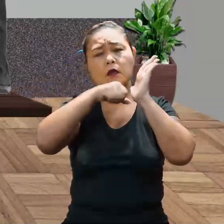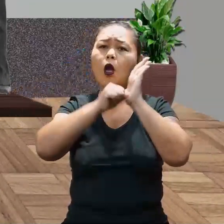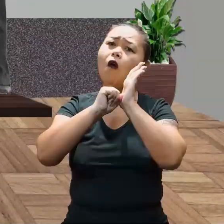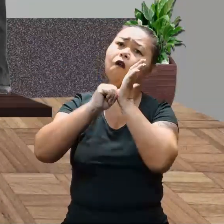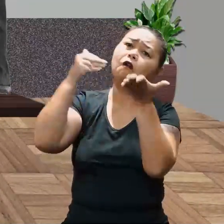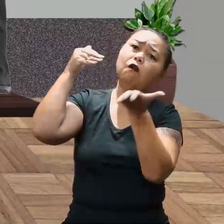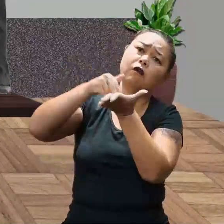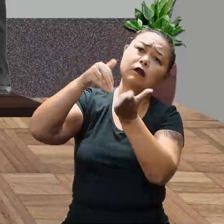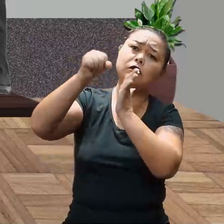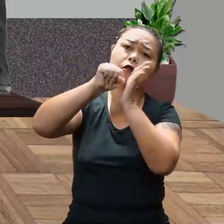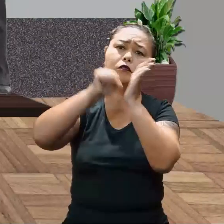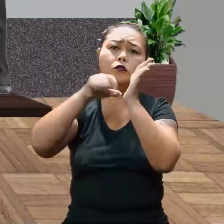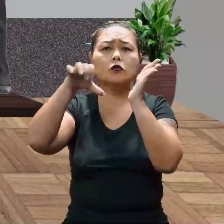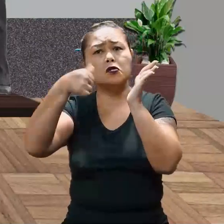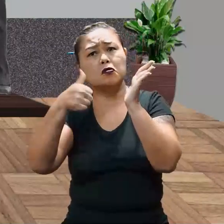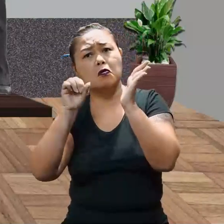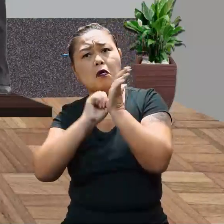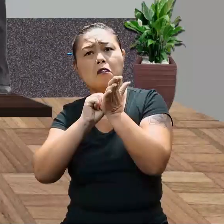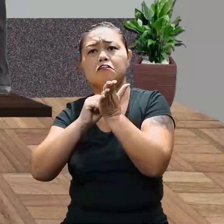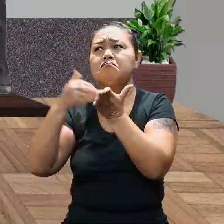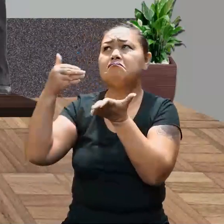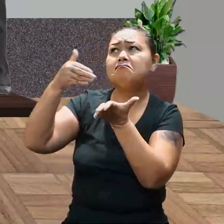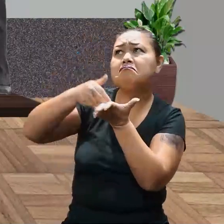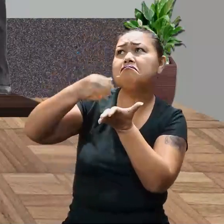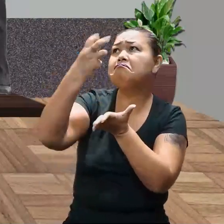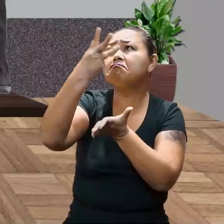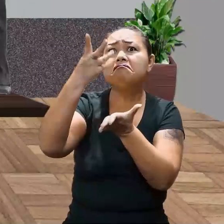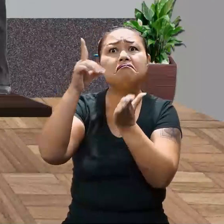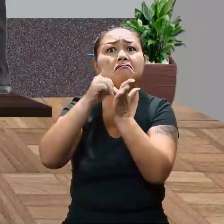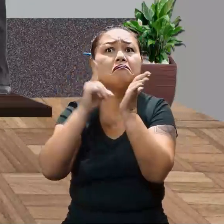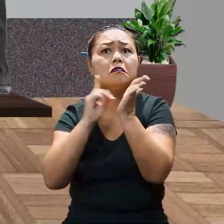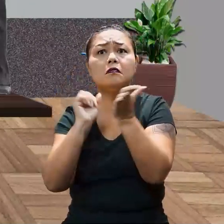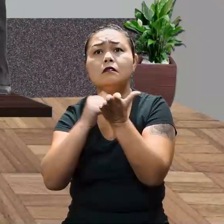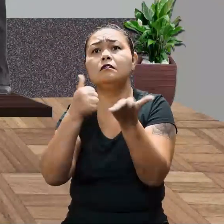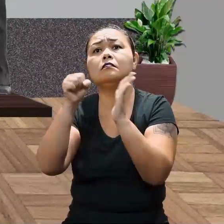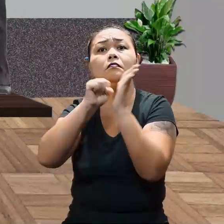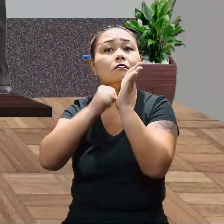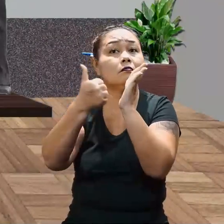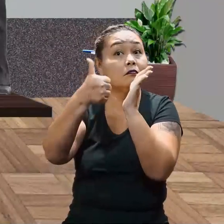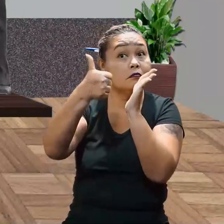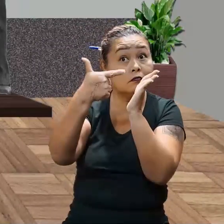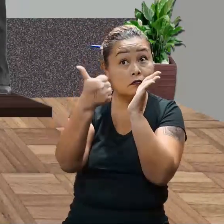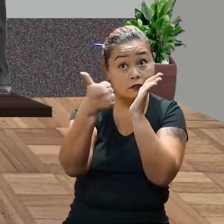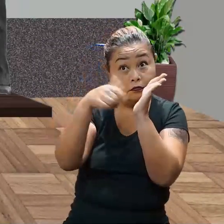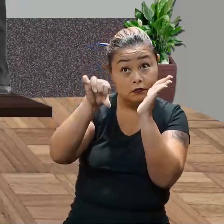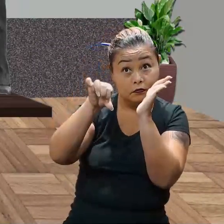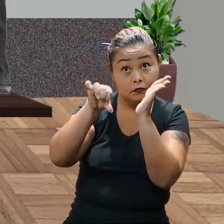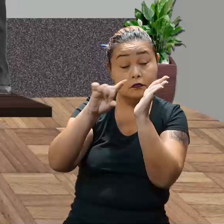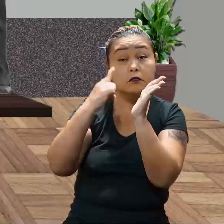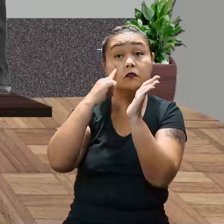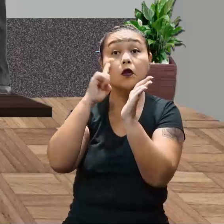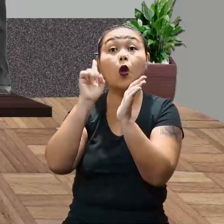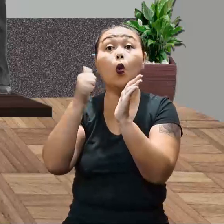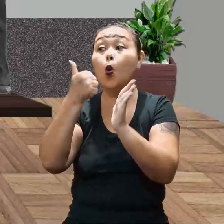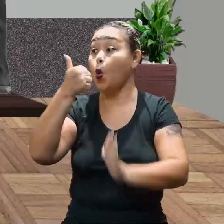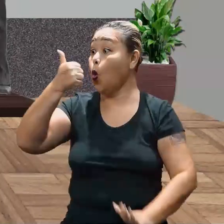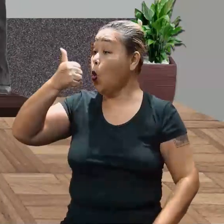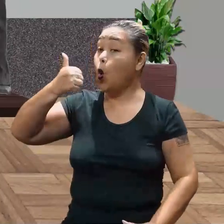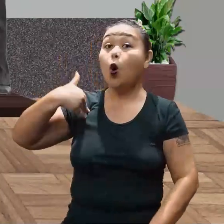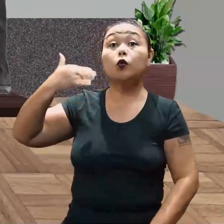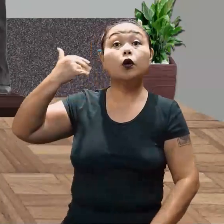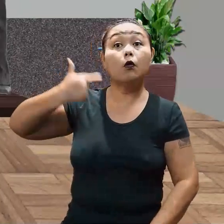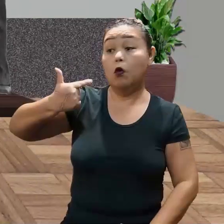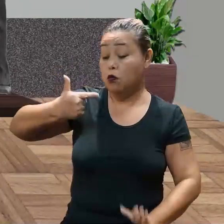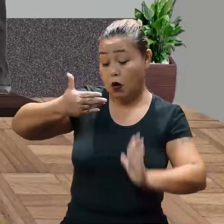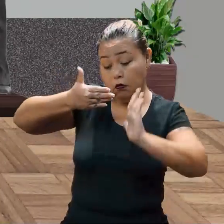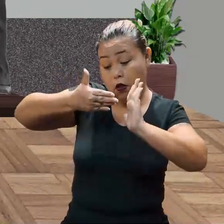final do século XIX, nas 3 últimas décadas do século XIX, nós estamos no segundo